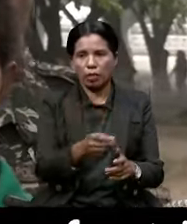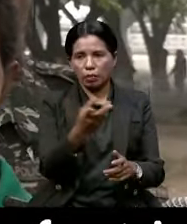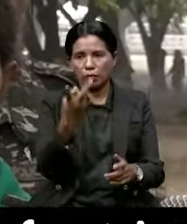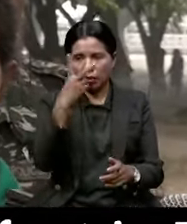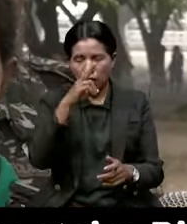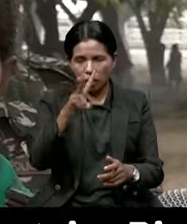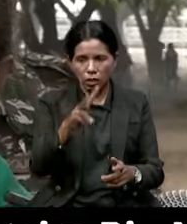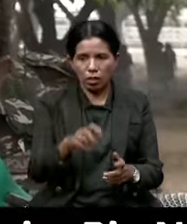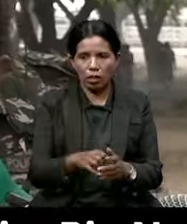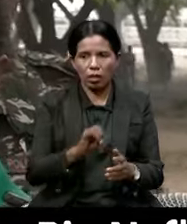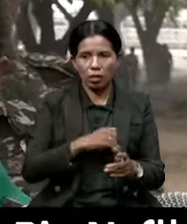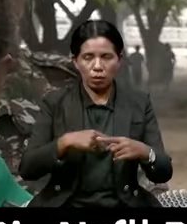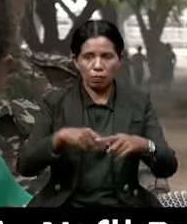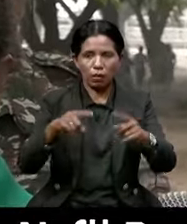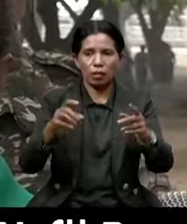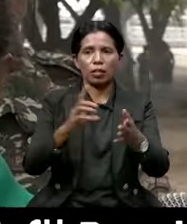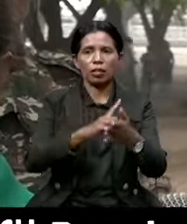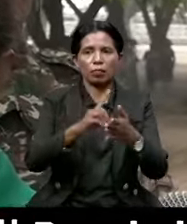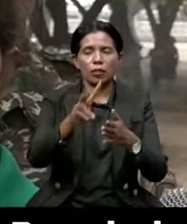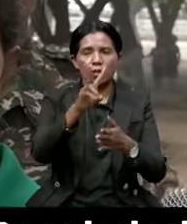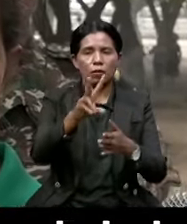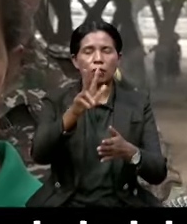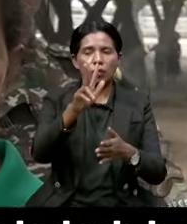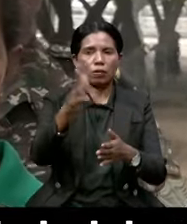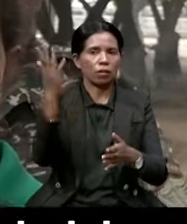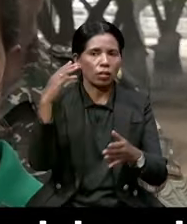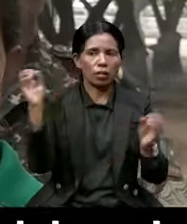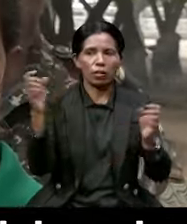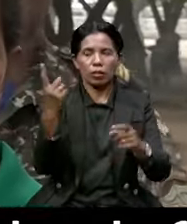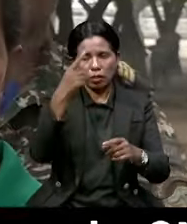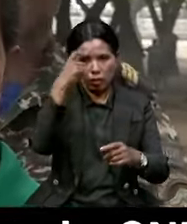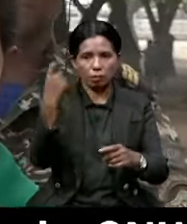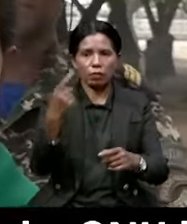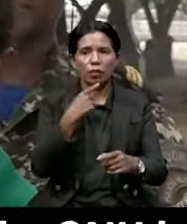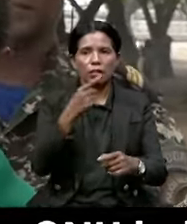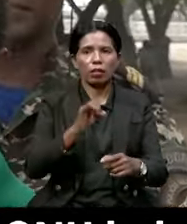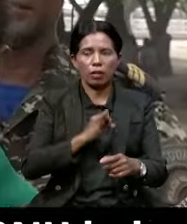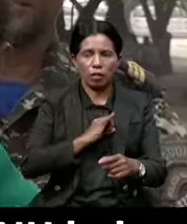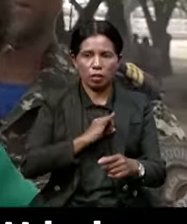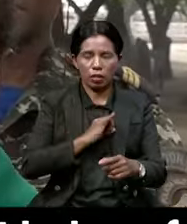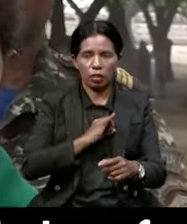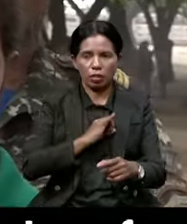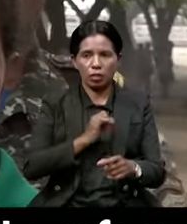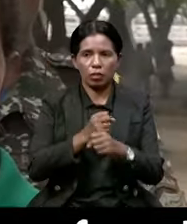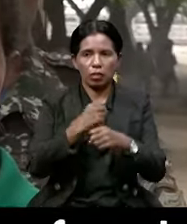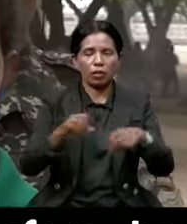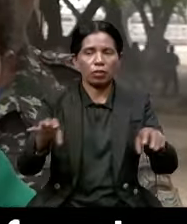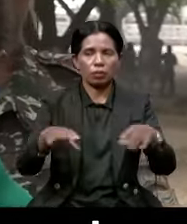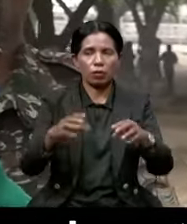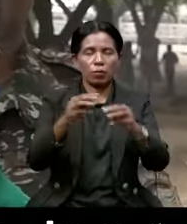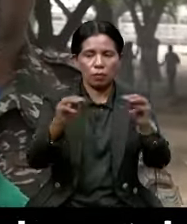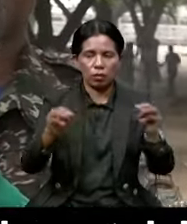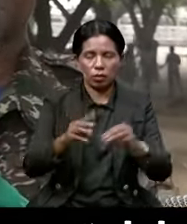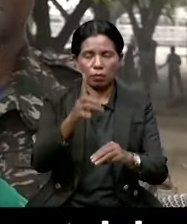haula tung he terreno e a semana rua que tolo ne lara ne la ostamba de haula tu halo serviço que o município de Ilis